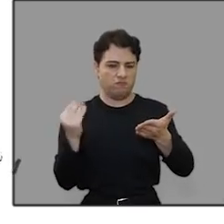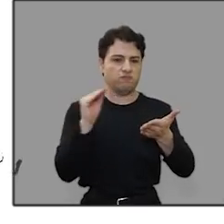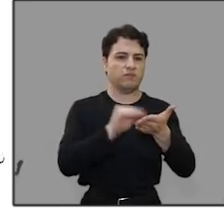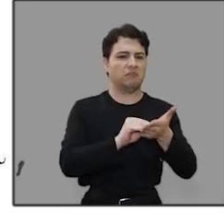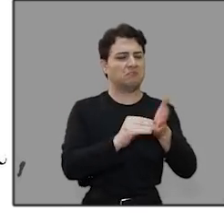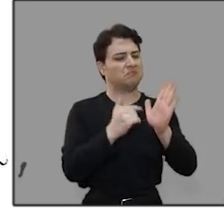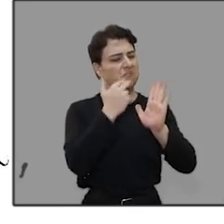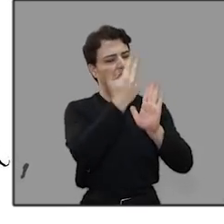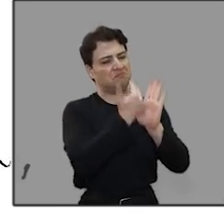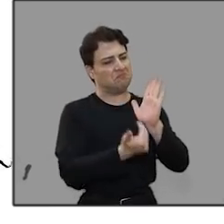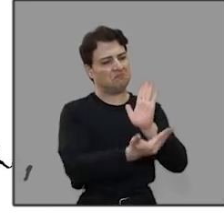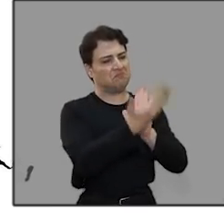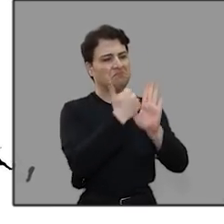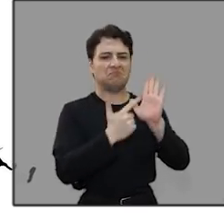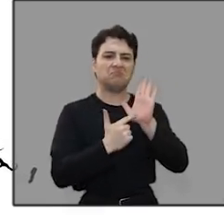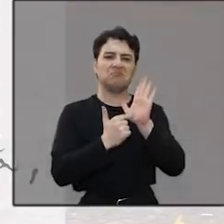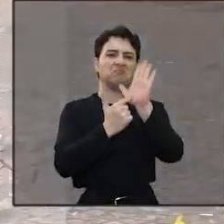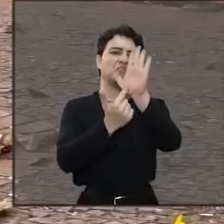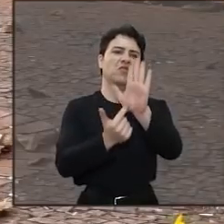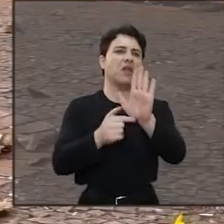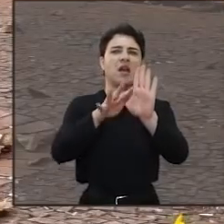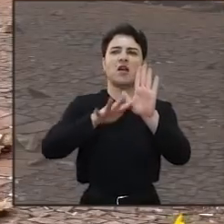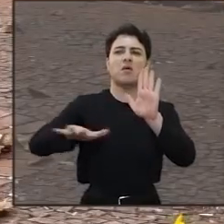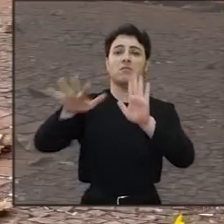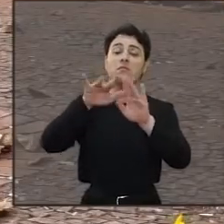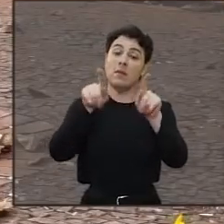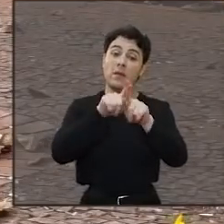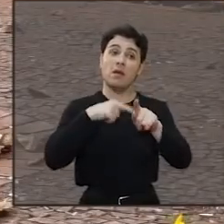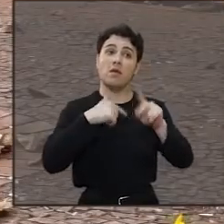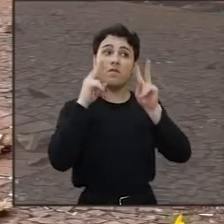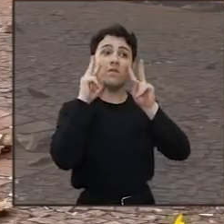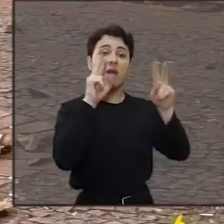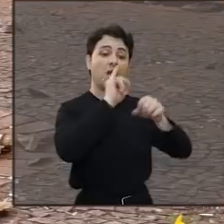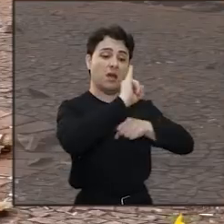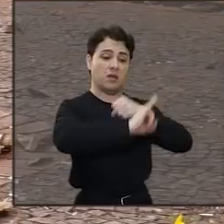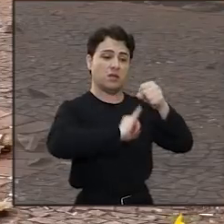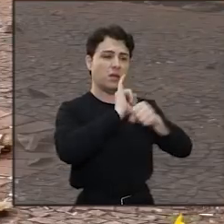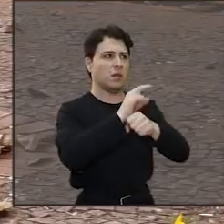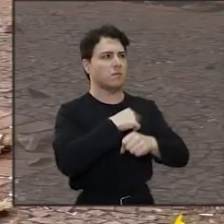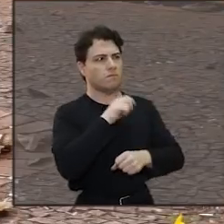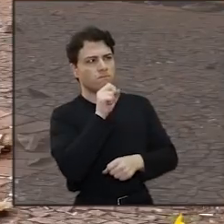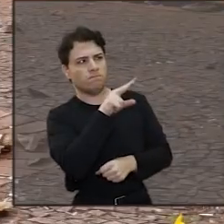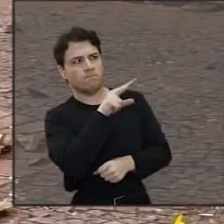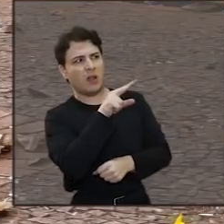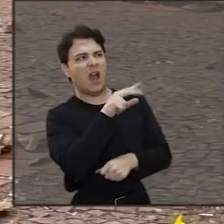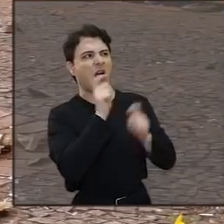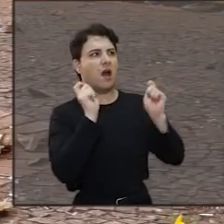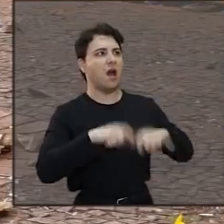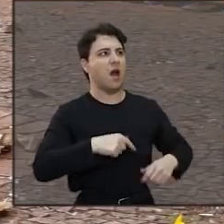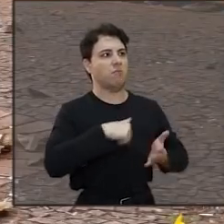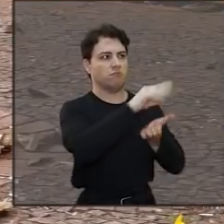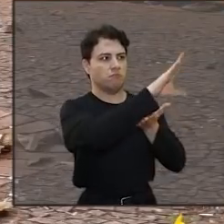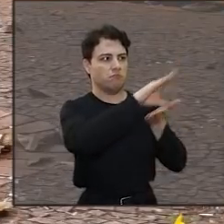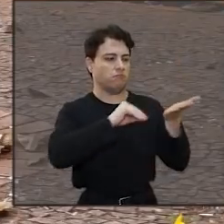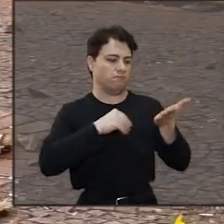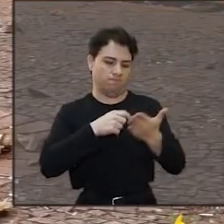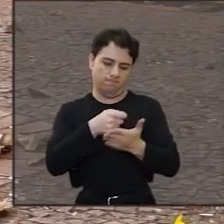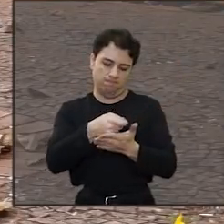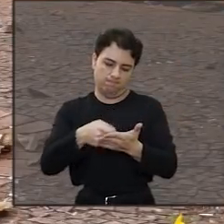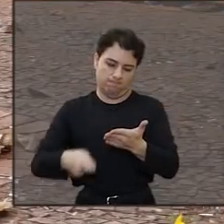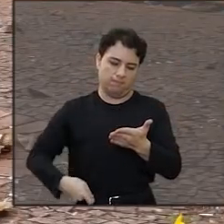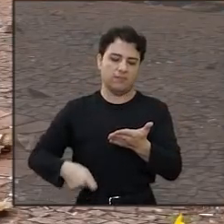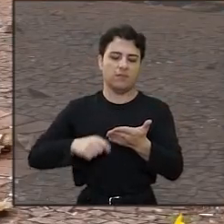conheço de habilidade de desenho. E um pouco das coisas que eu fui copiando na internet mesmo, olhando lá, falando, eu posso fazer isso aqui, acho que eu consigo